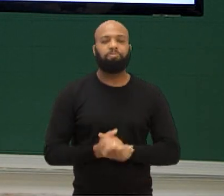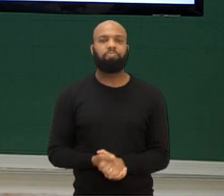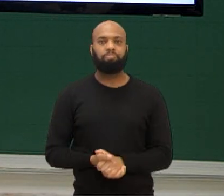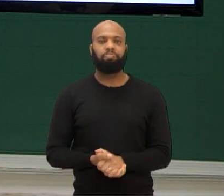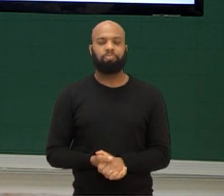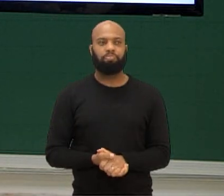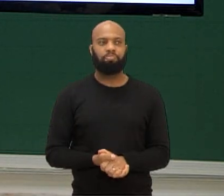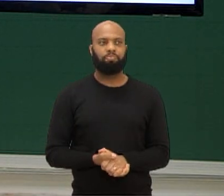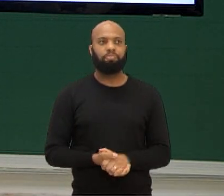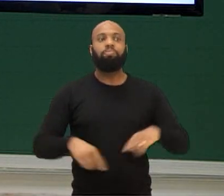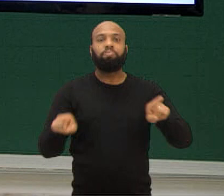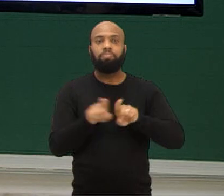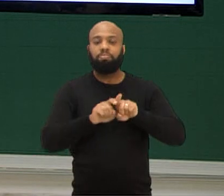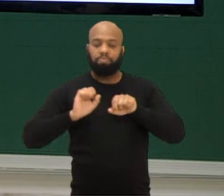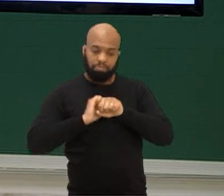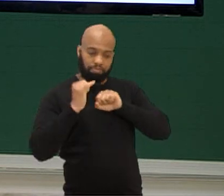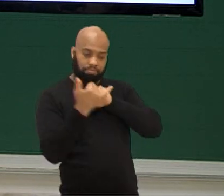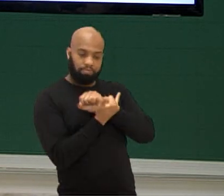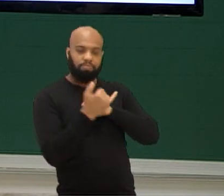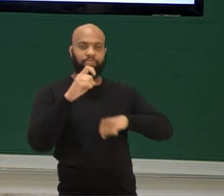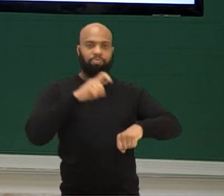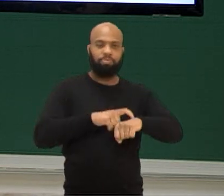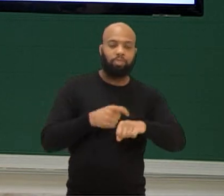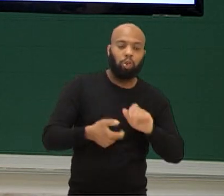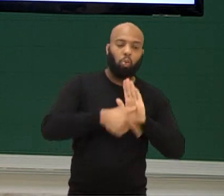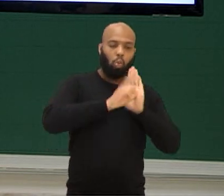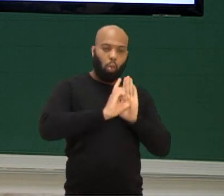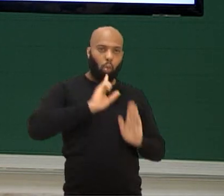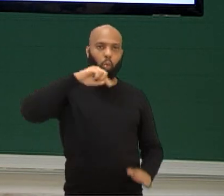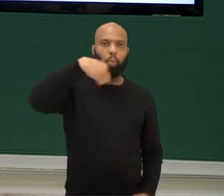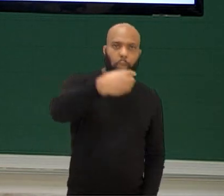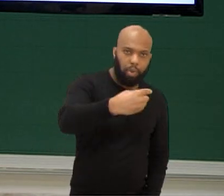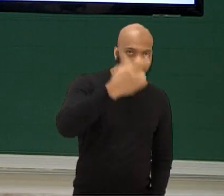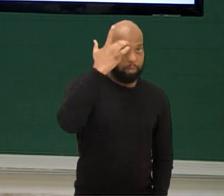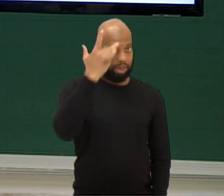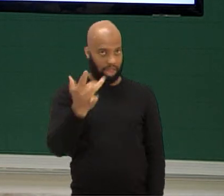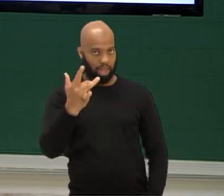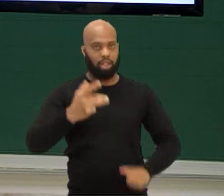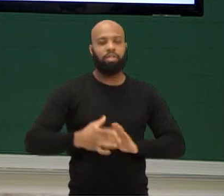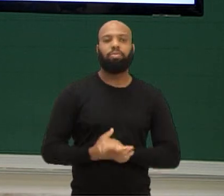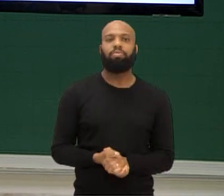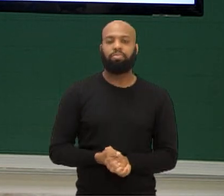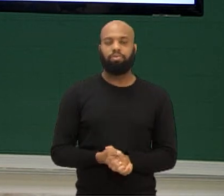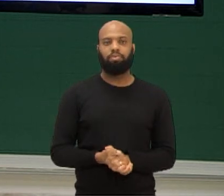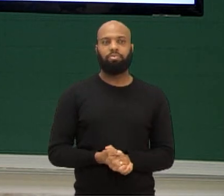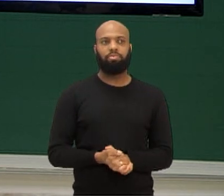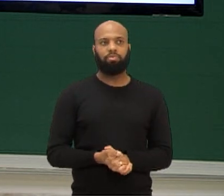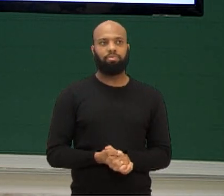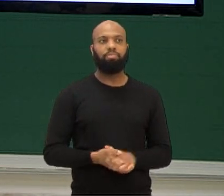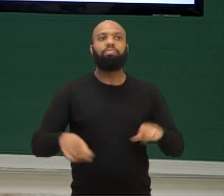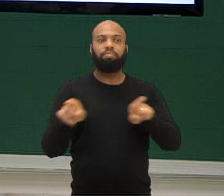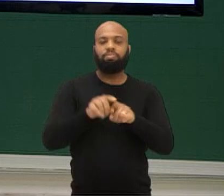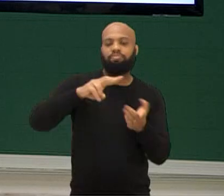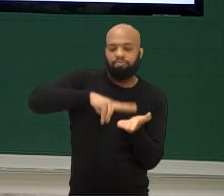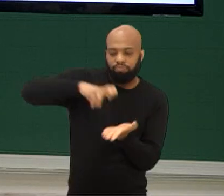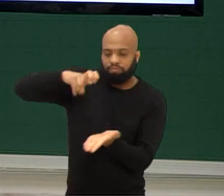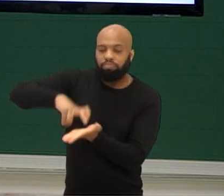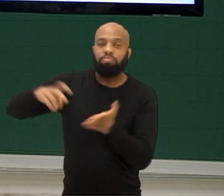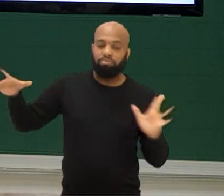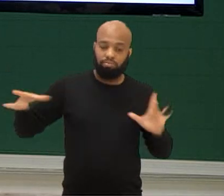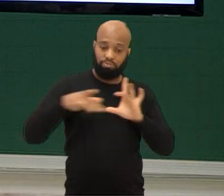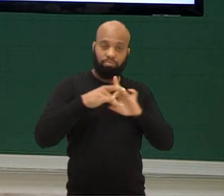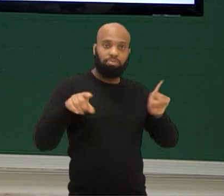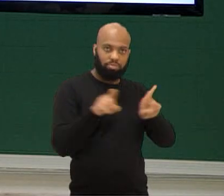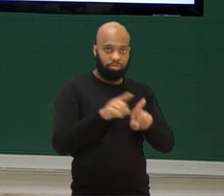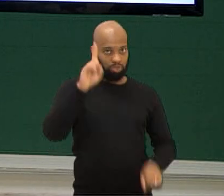de tempo, antes, después, mañana, enfim. E vocabulário relacionado à temática, também sobre o